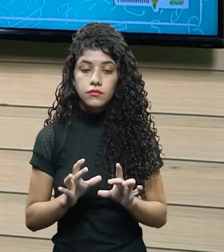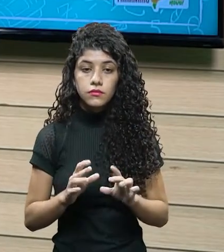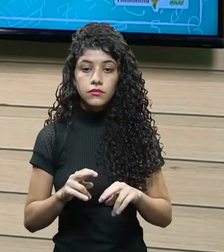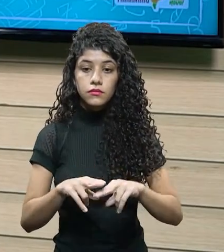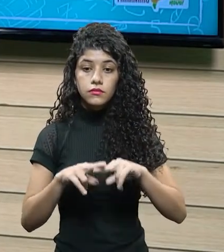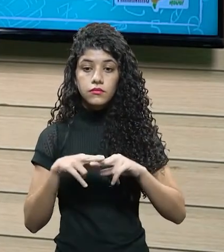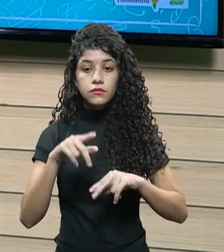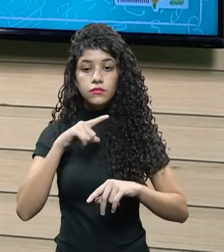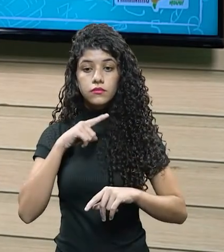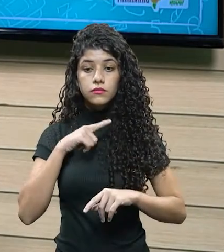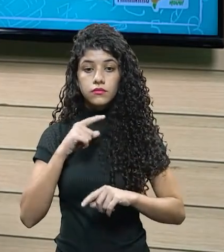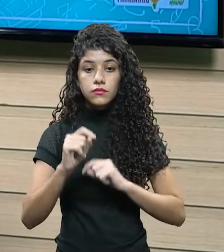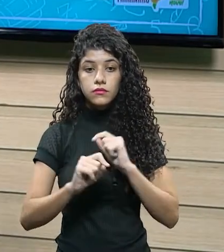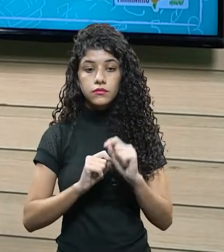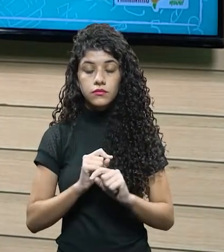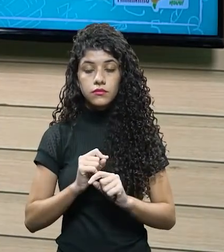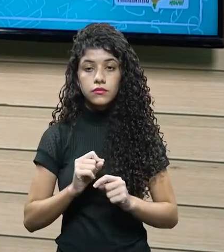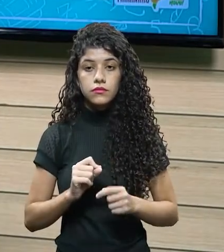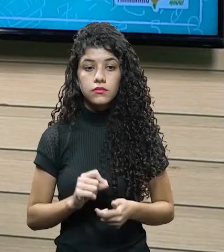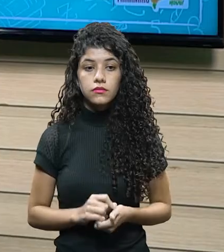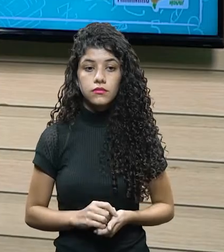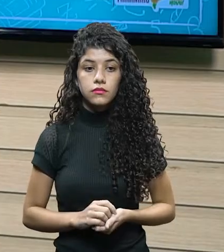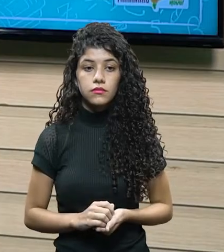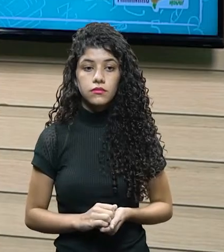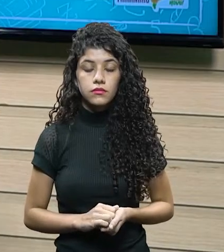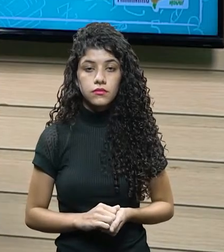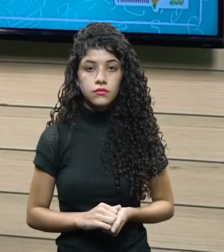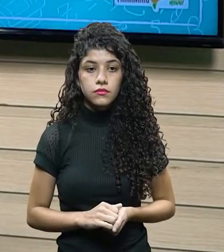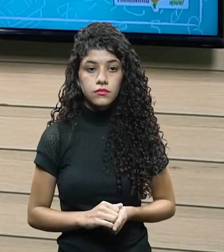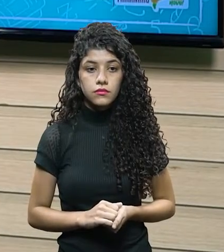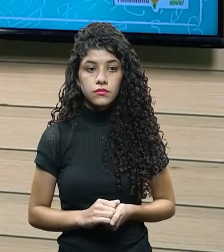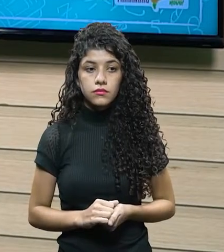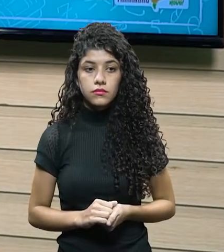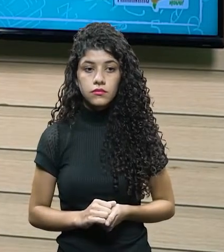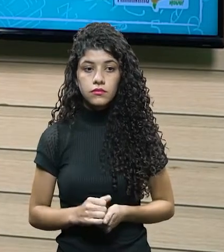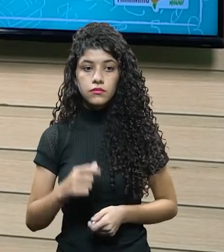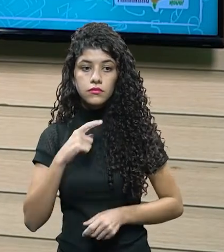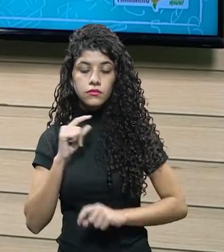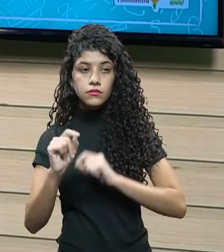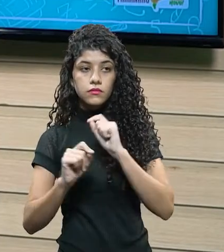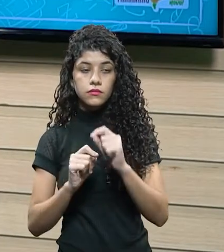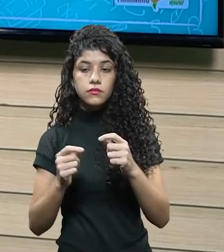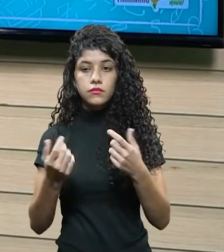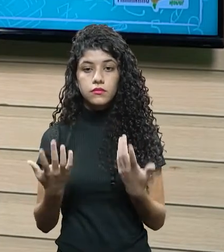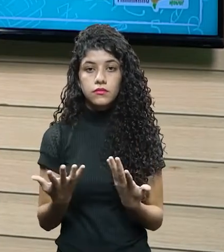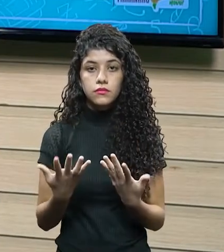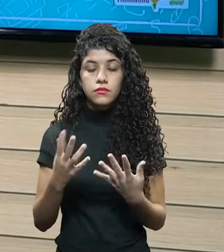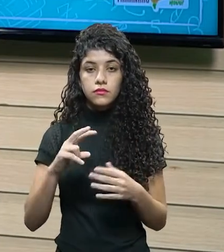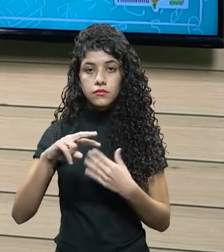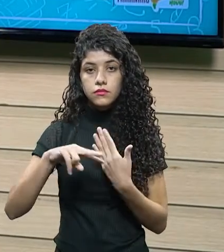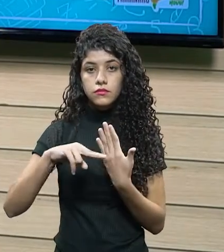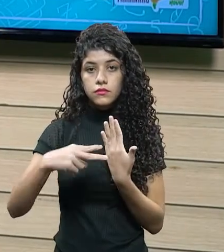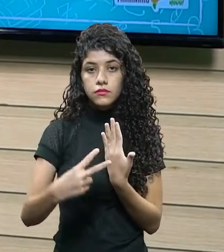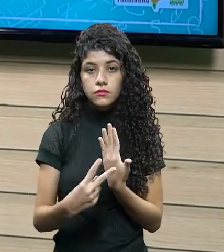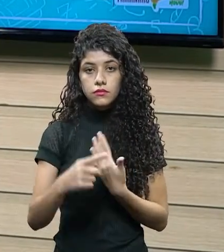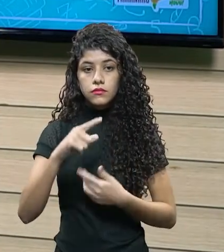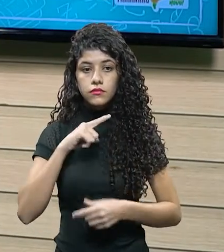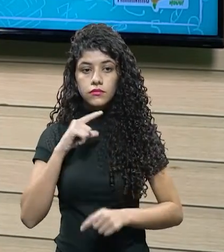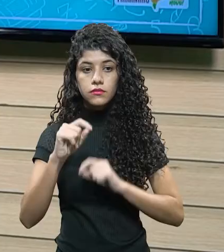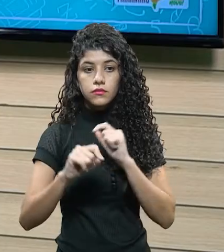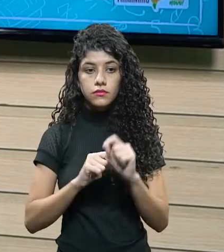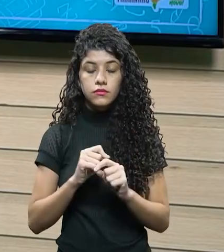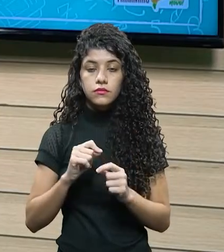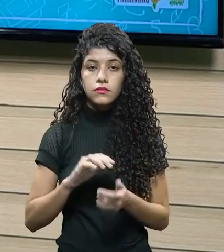vendas. Pois se eu tiver um gasto maior com despesas e custo de produção e tiver uma receita menor, como consequência vai ter o